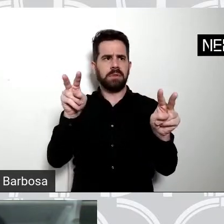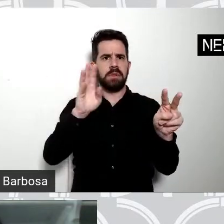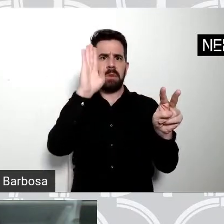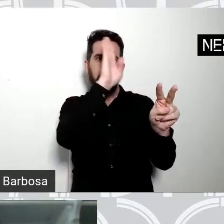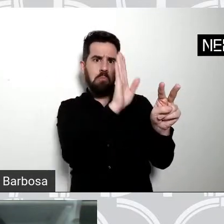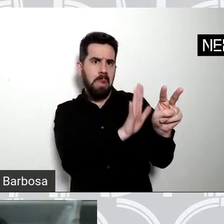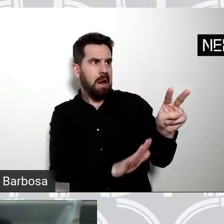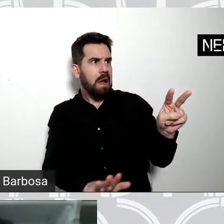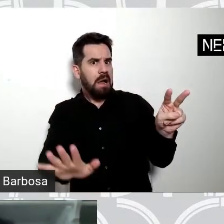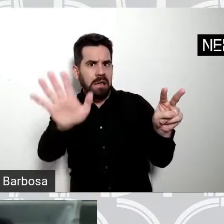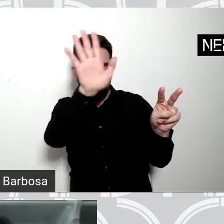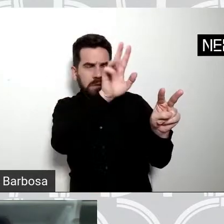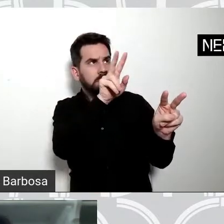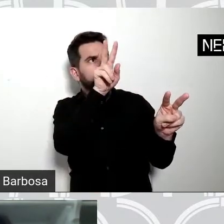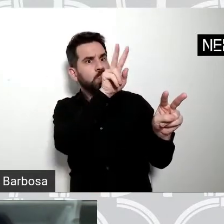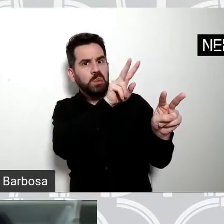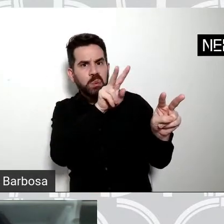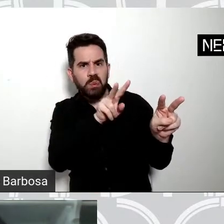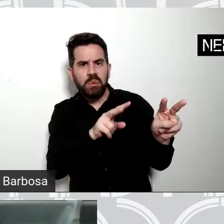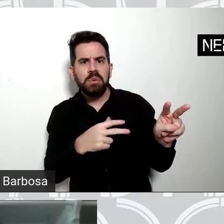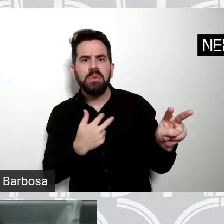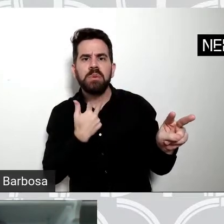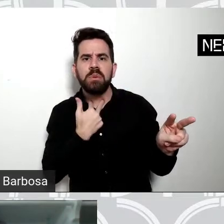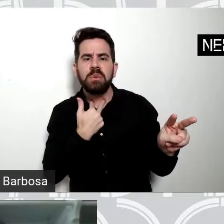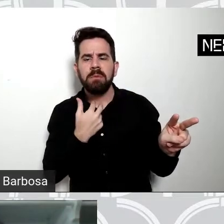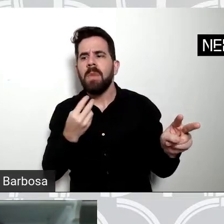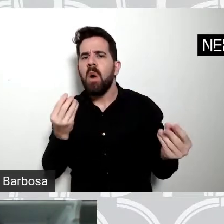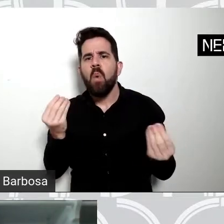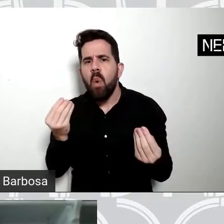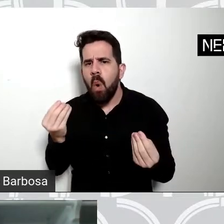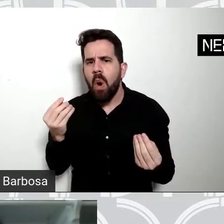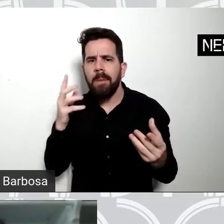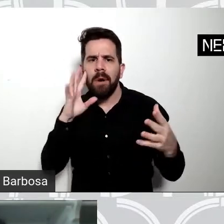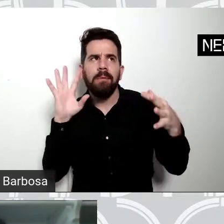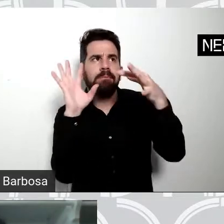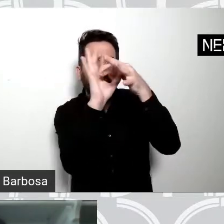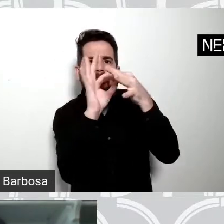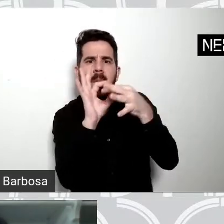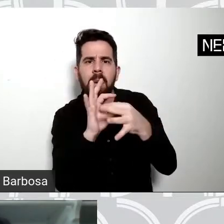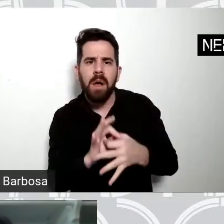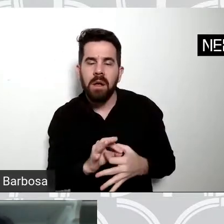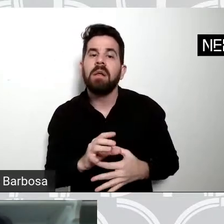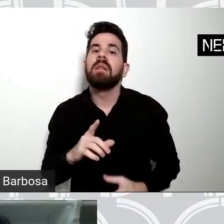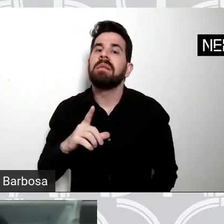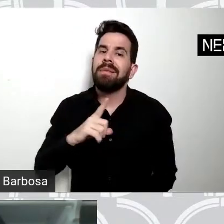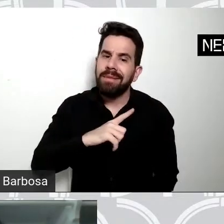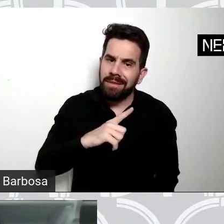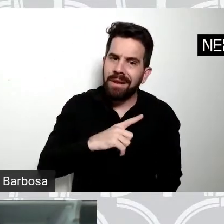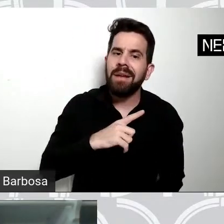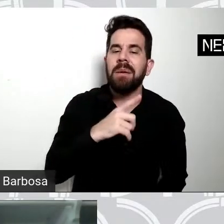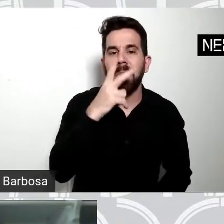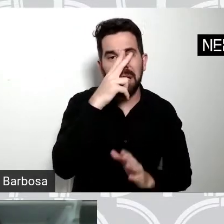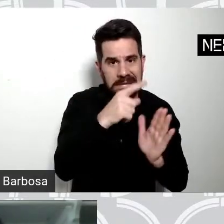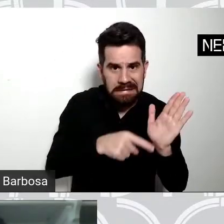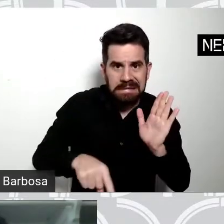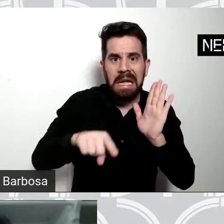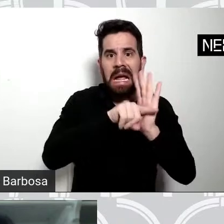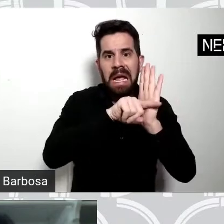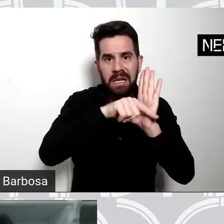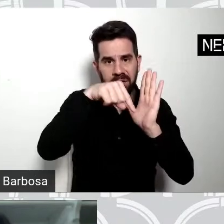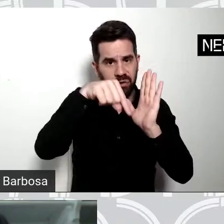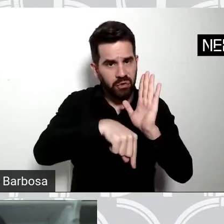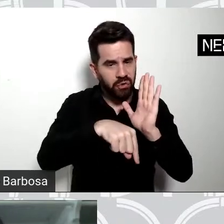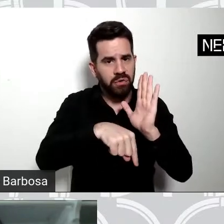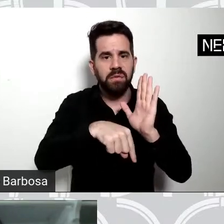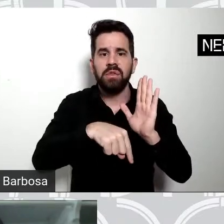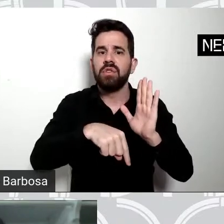completamente, em que há uma desconstrução negativa do sentido de nação que durante